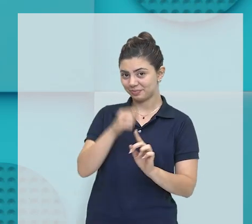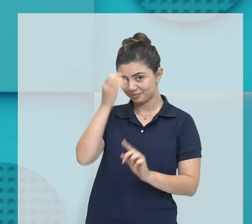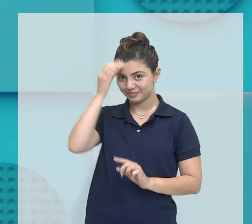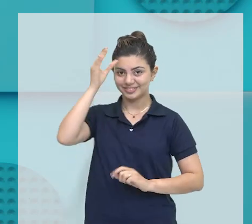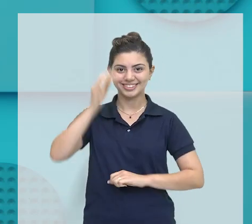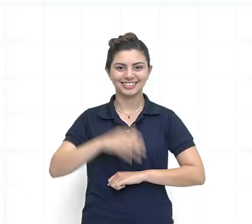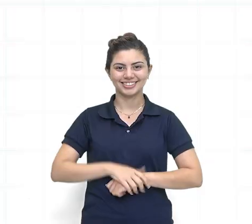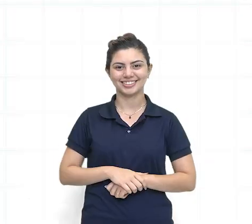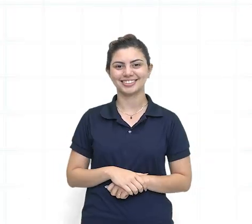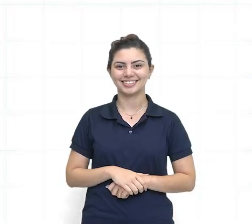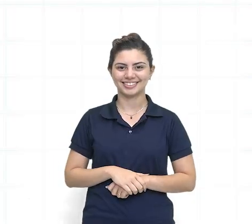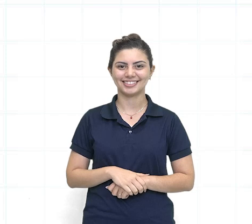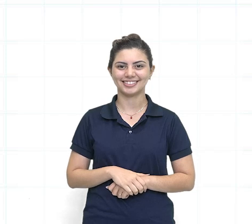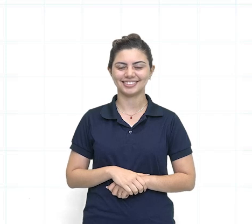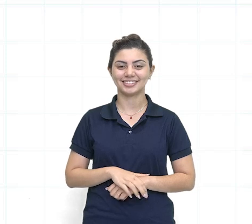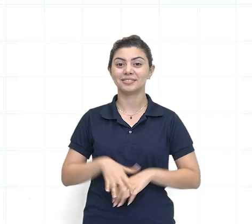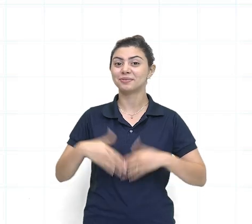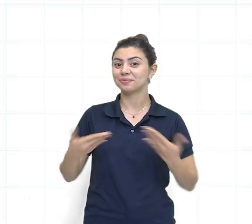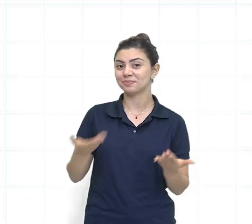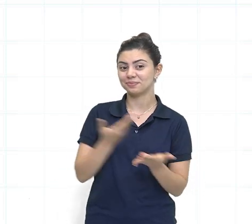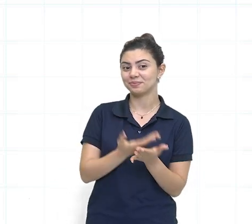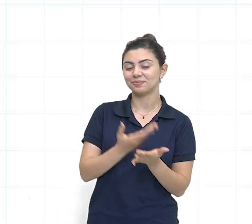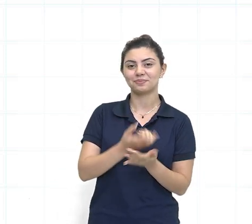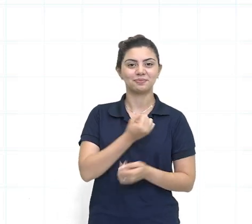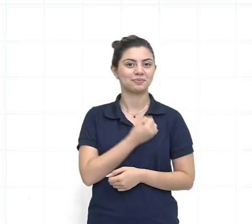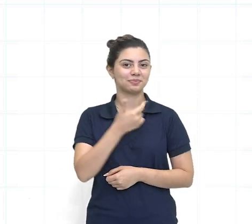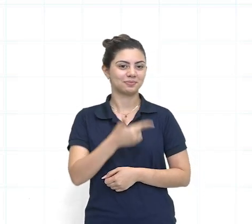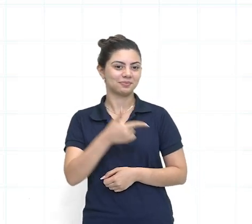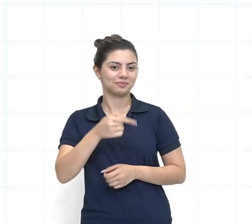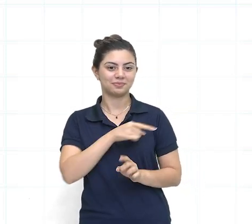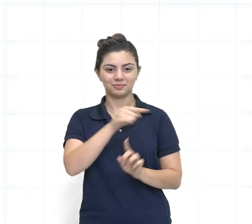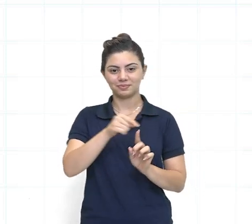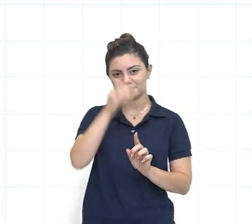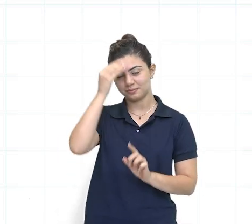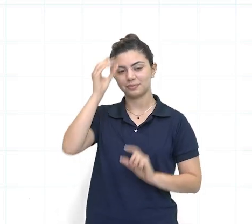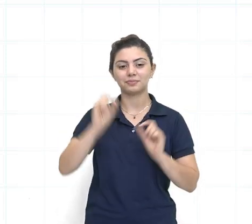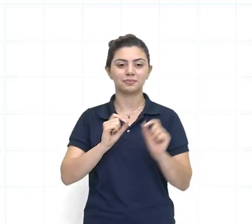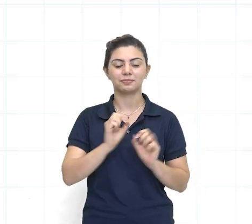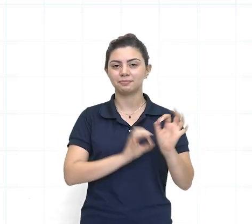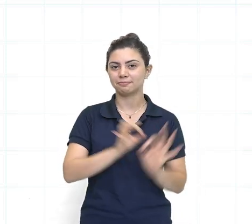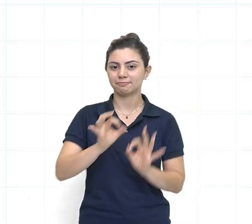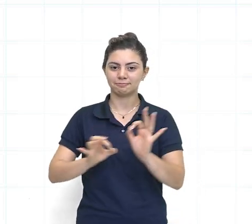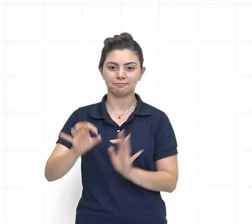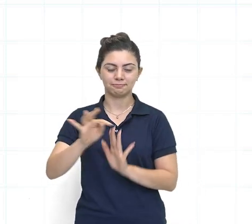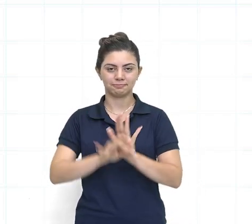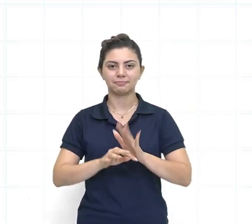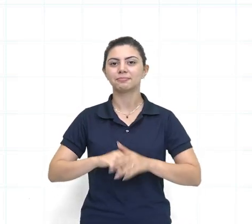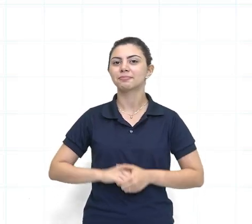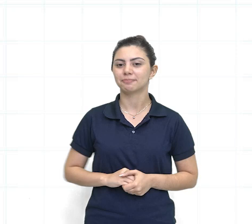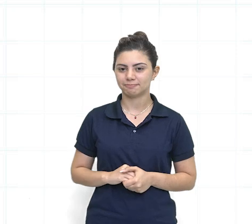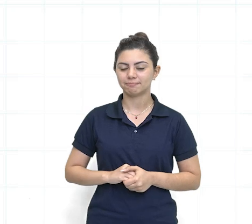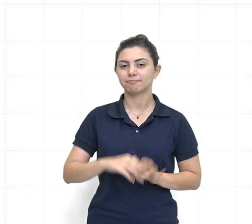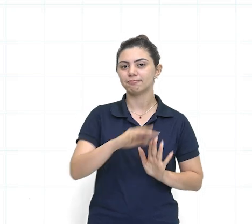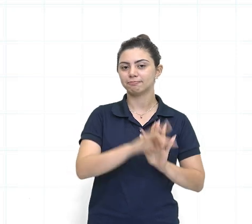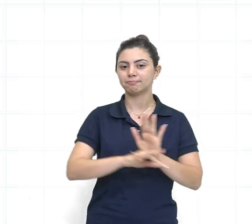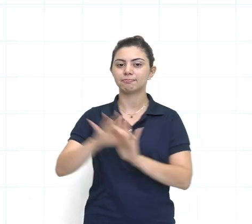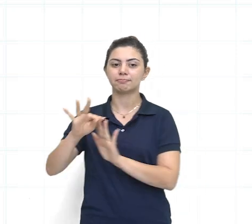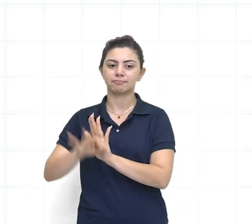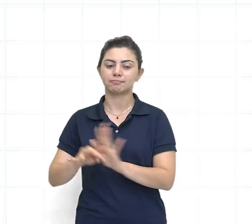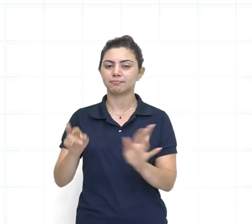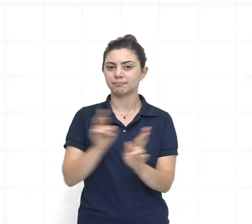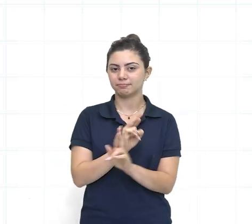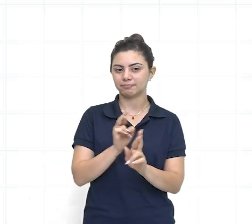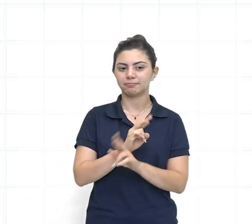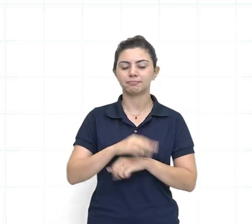objeto de conhecimento. Aula de número 27, objeto de conhecimento, construção da textualidade, relação